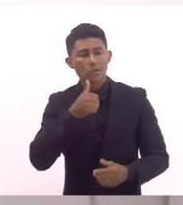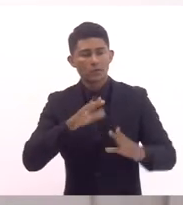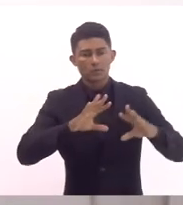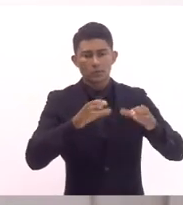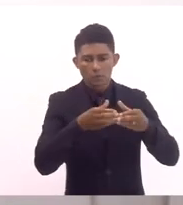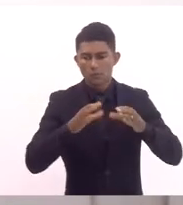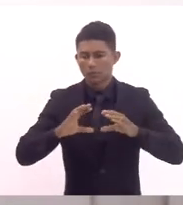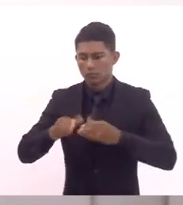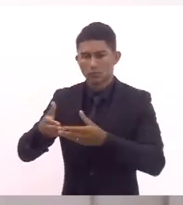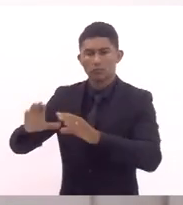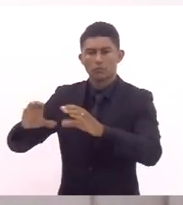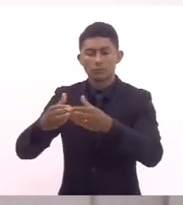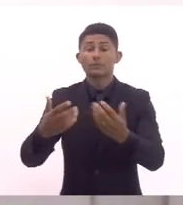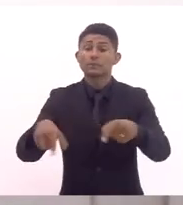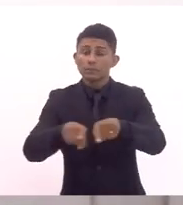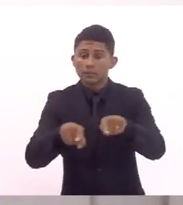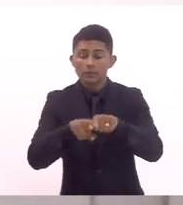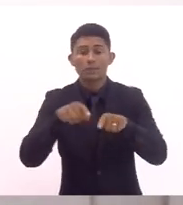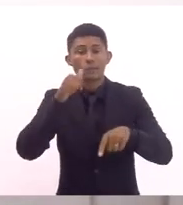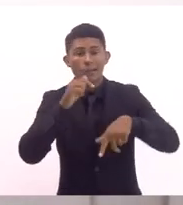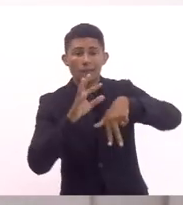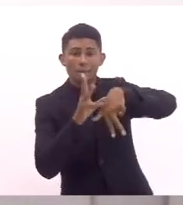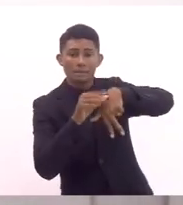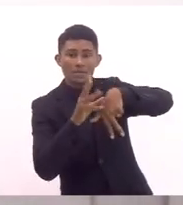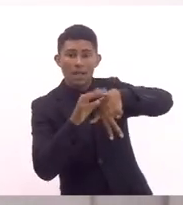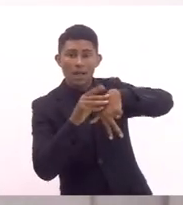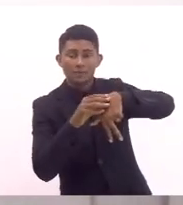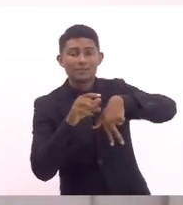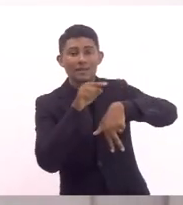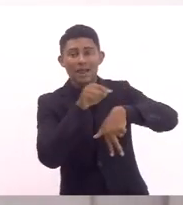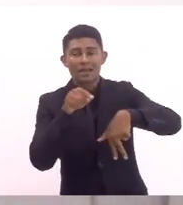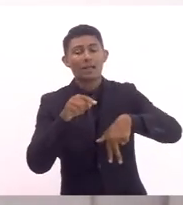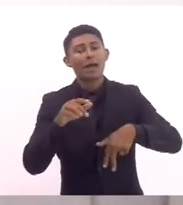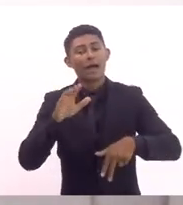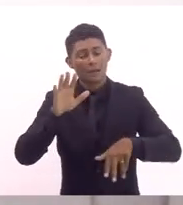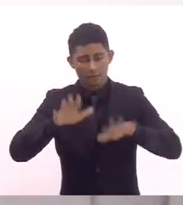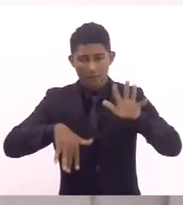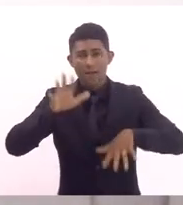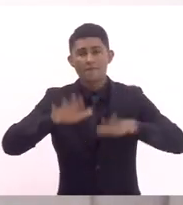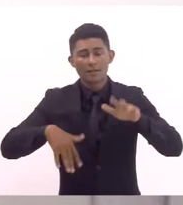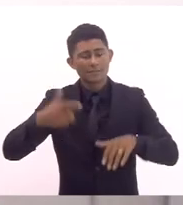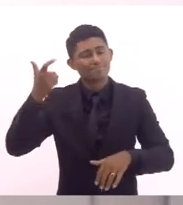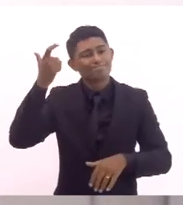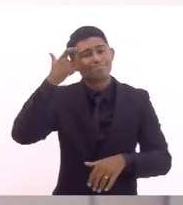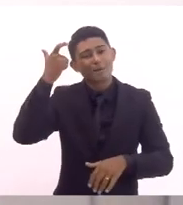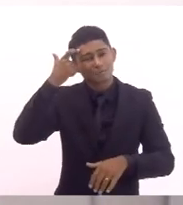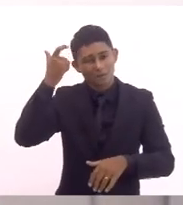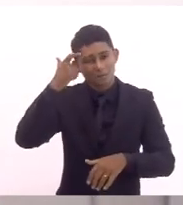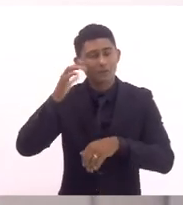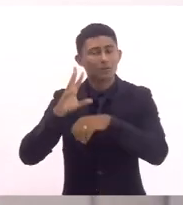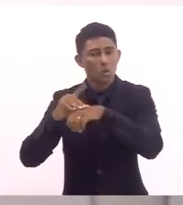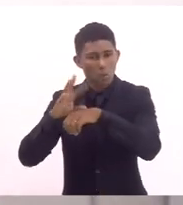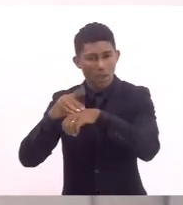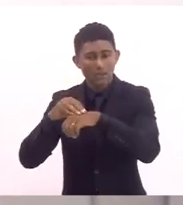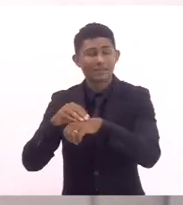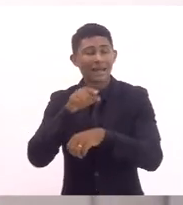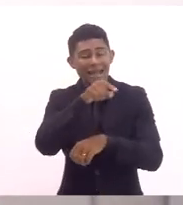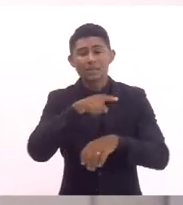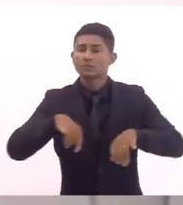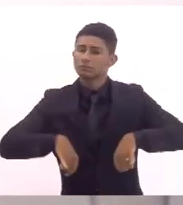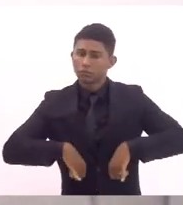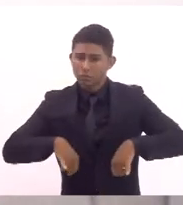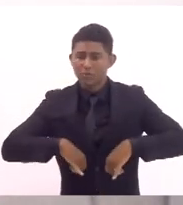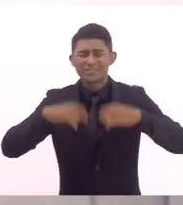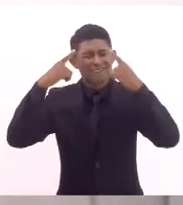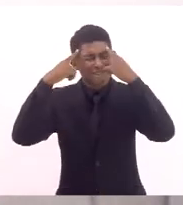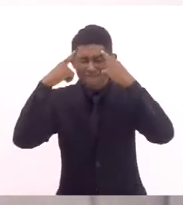mas a gente também esquece de falar das pacientes é psiquiátricas ou com transtornos mentais Essas são vítimas de violência institucionalizada uma